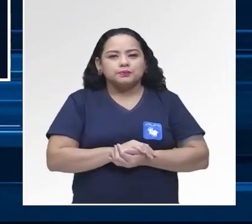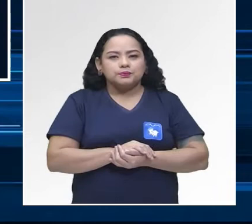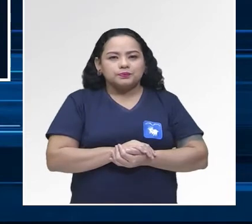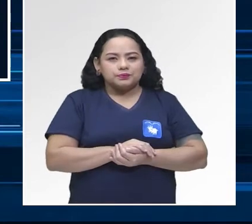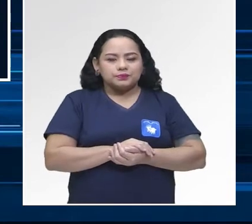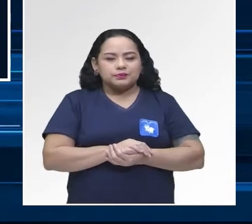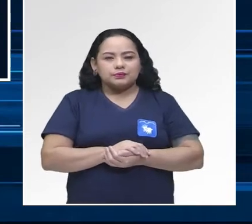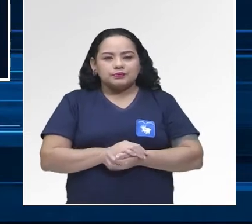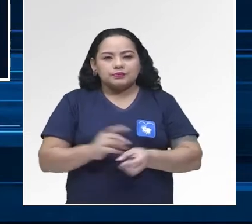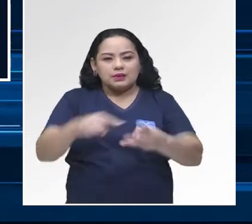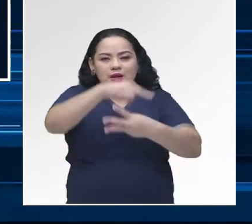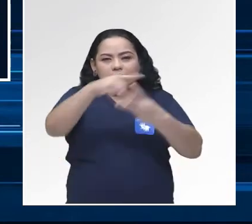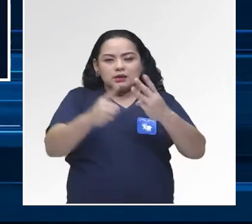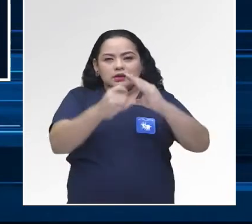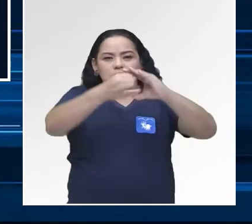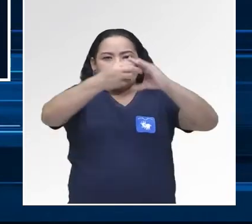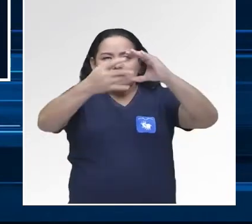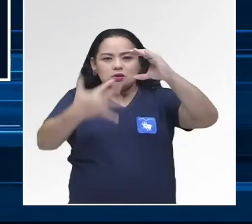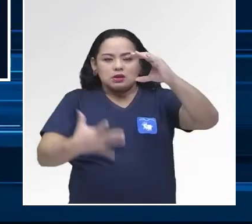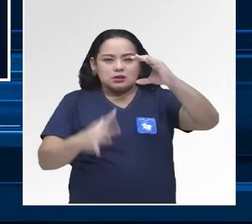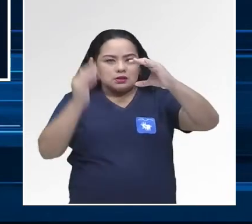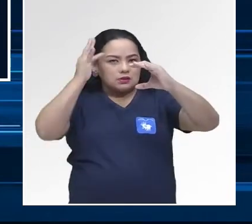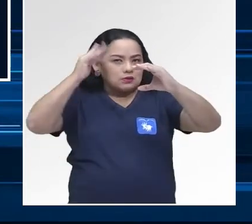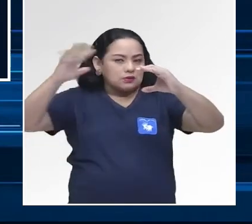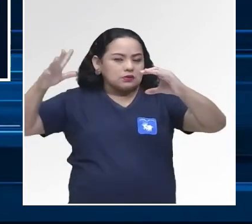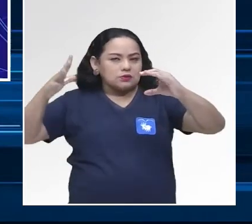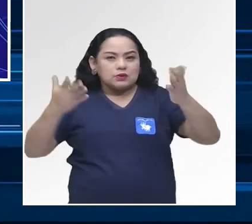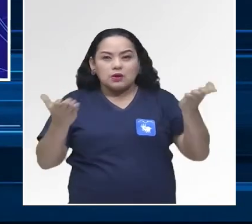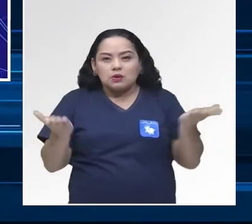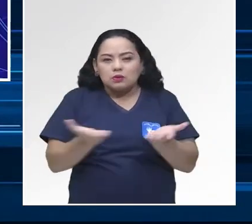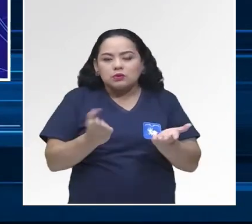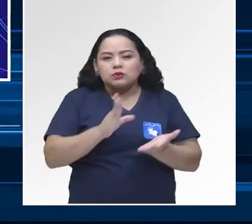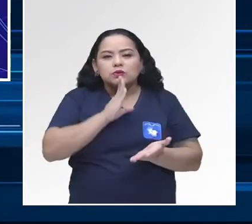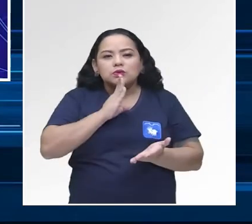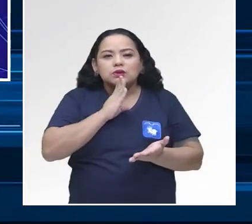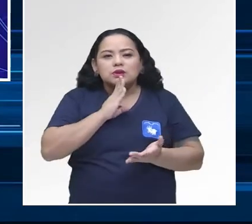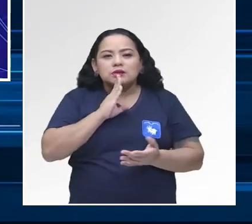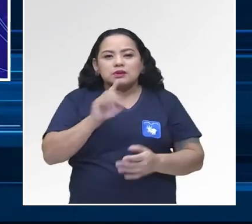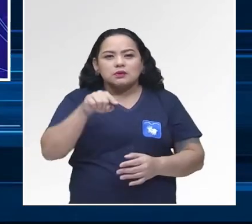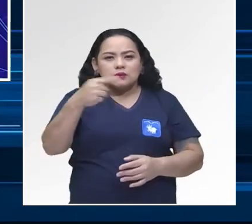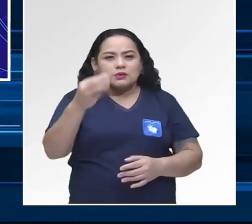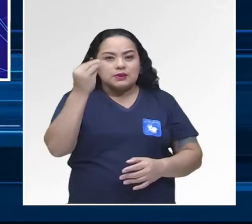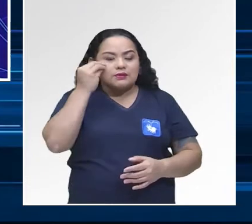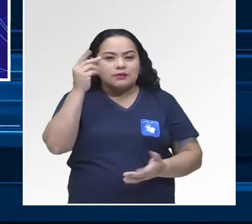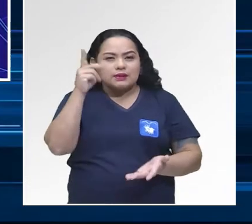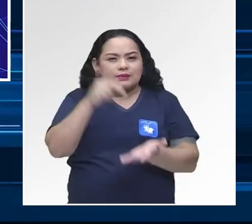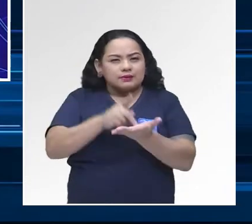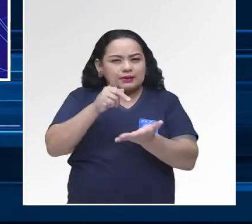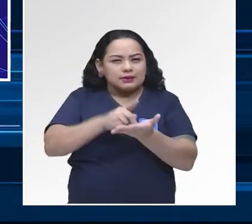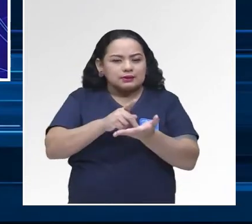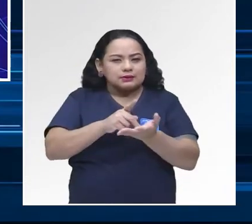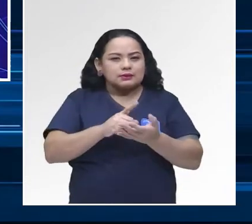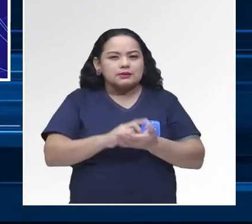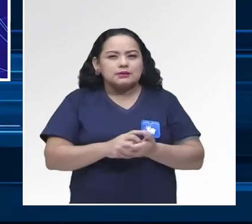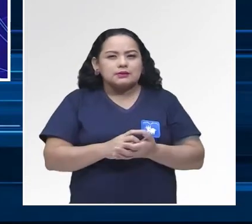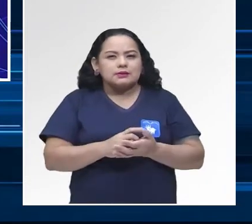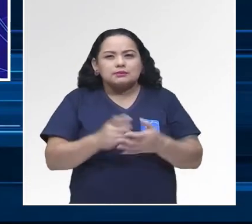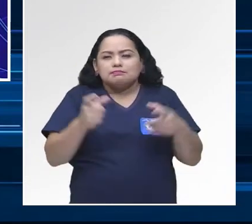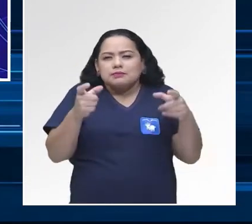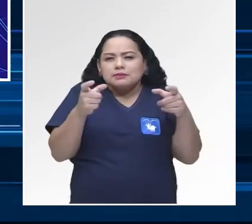São as 3 características da filosofia que a gente queria abordar aqui. Quando você olha uma realidade